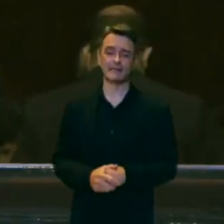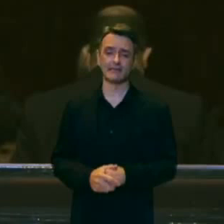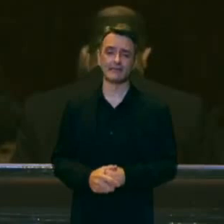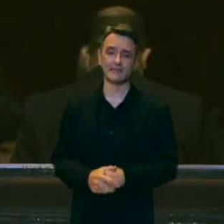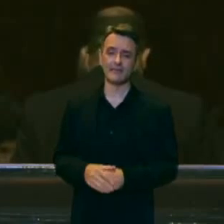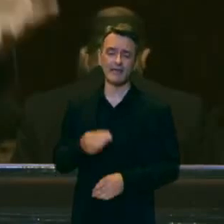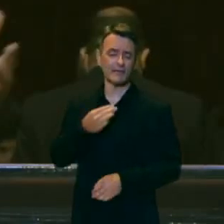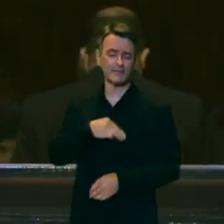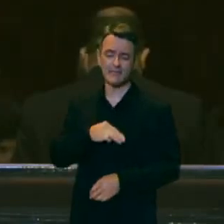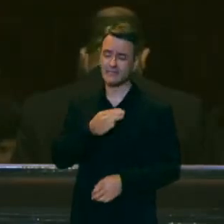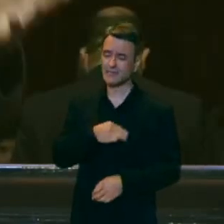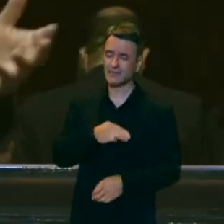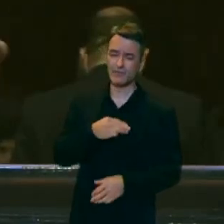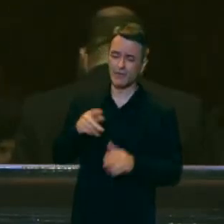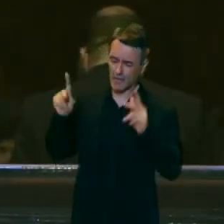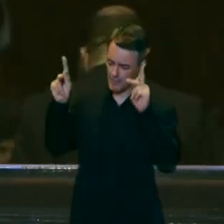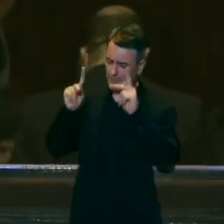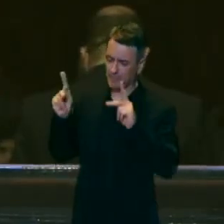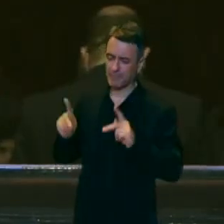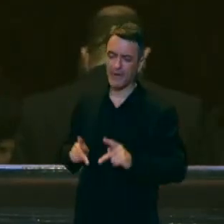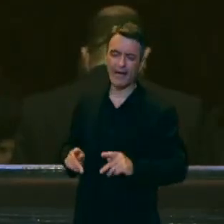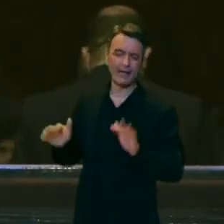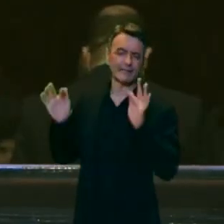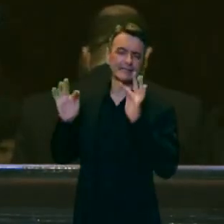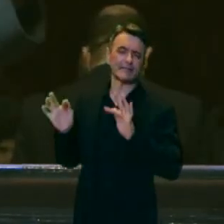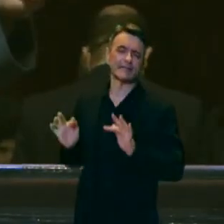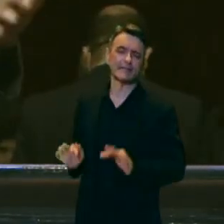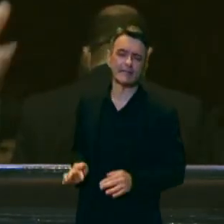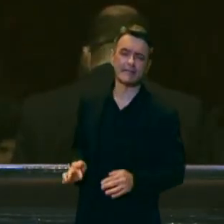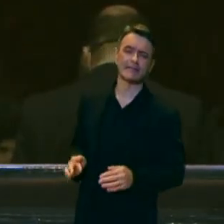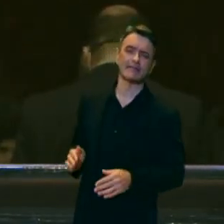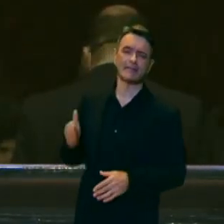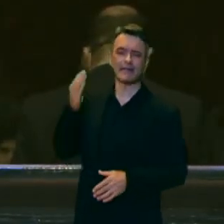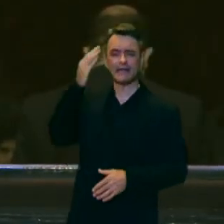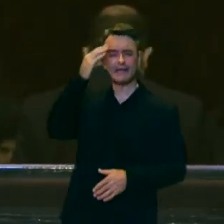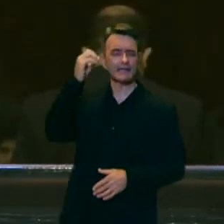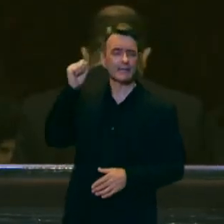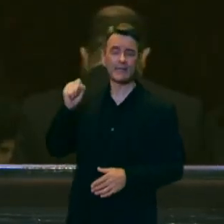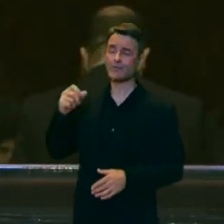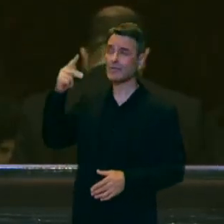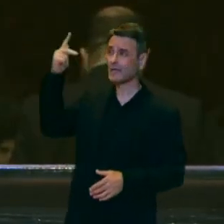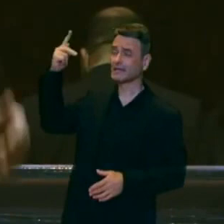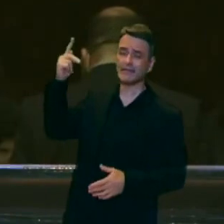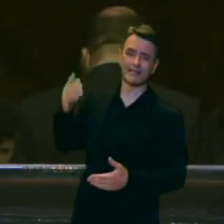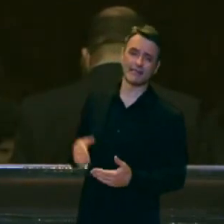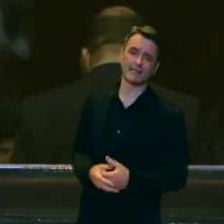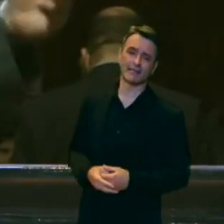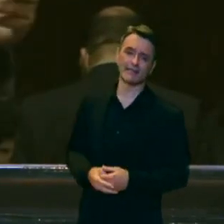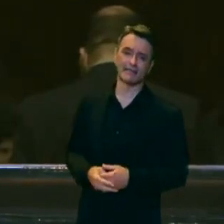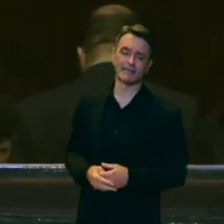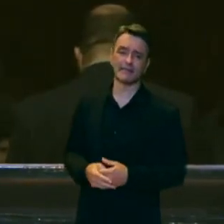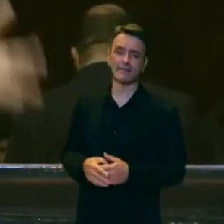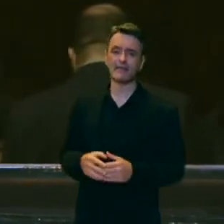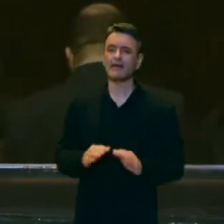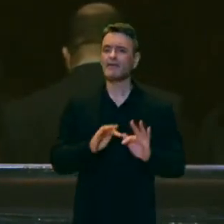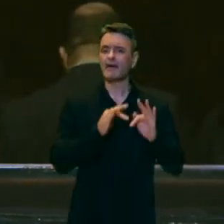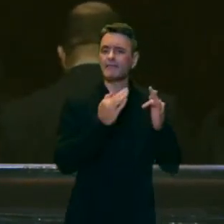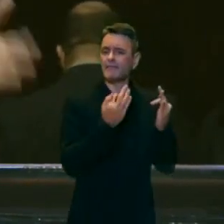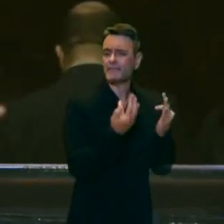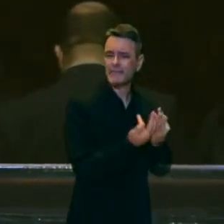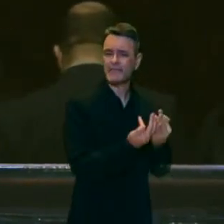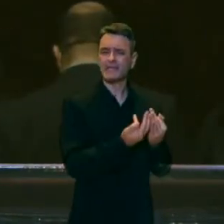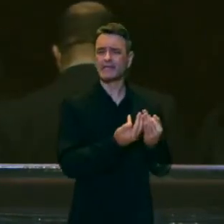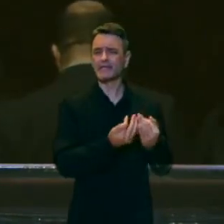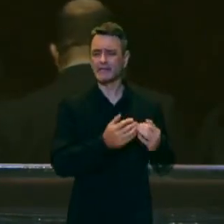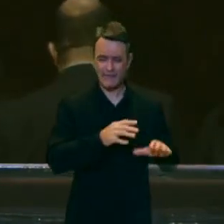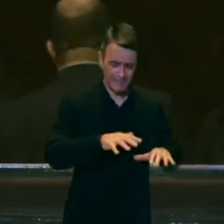da misericórdia, da paz, da alegria, da visão, da sabedoria do alto. Vai mexer na tua casa, na tua família, na